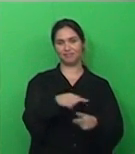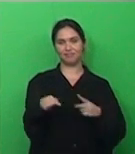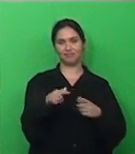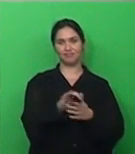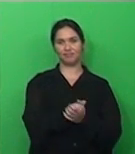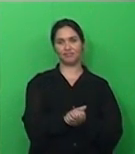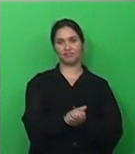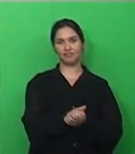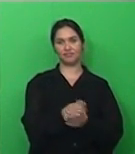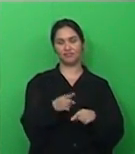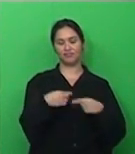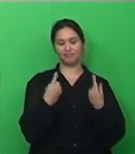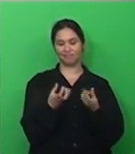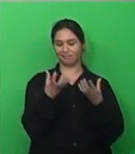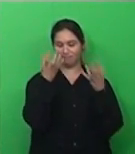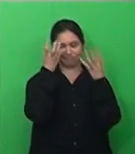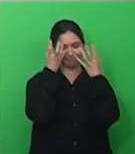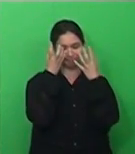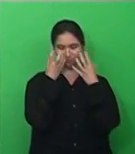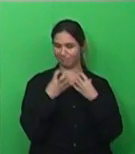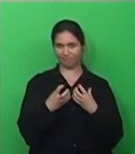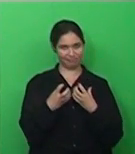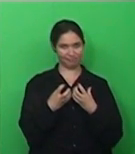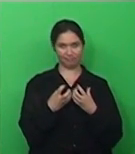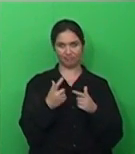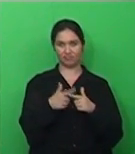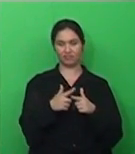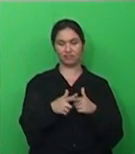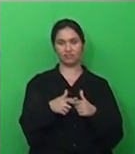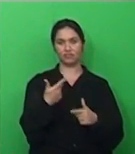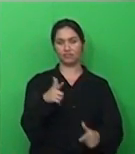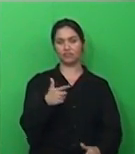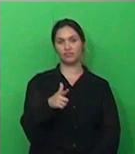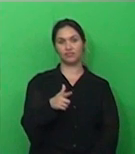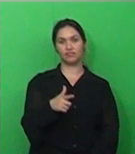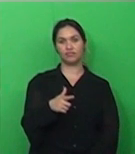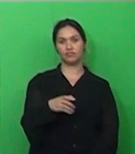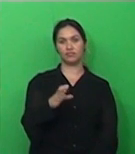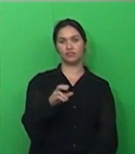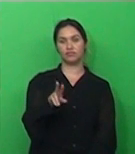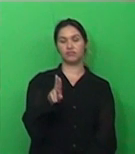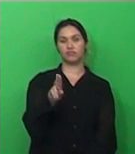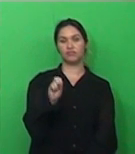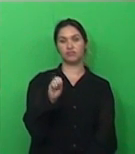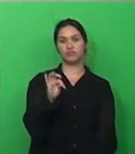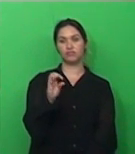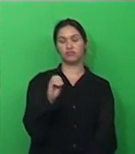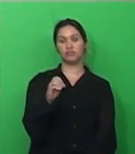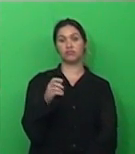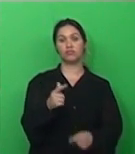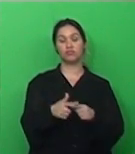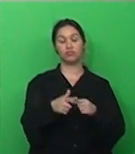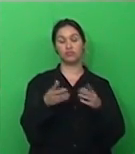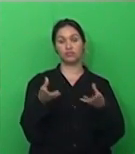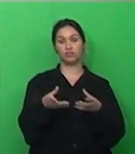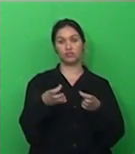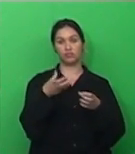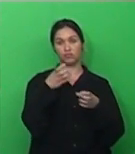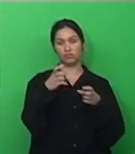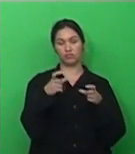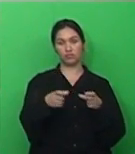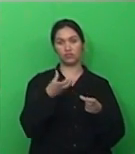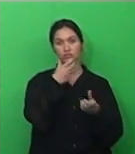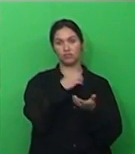dá nem para nós aceitar, porque não cria custo nenhum. Porque hoje, na Secretaria de Saúde, como em todas as secretarias já